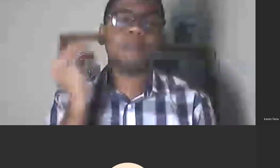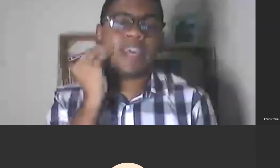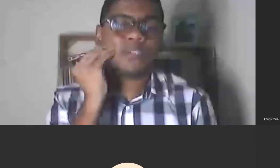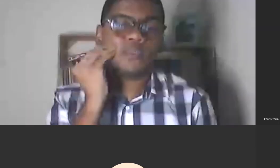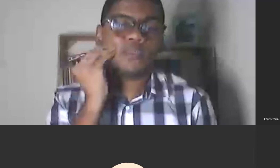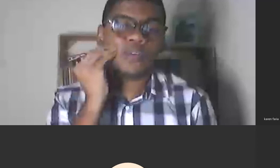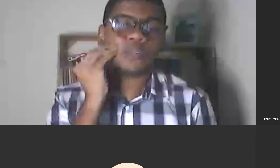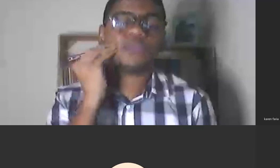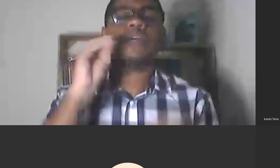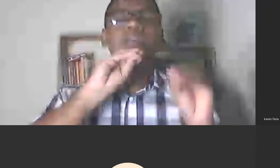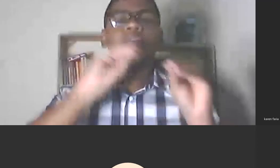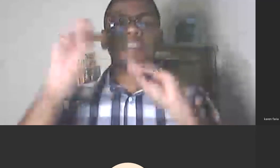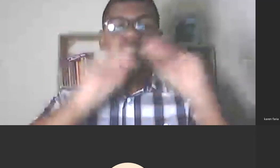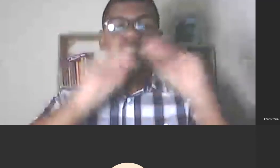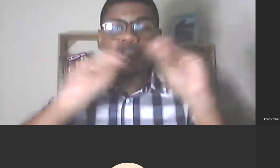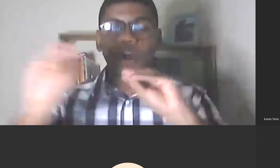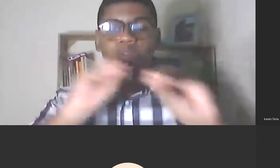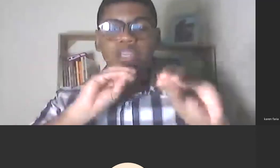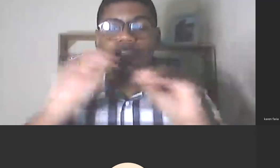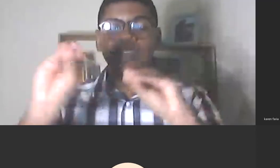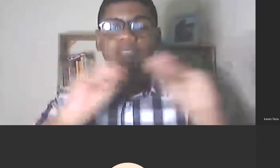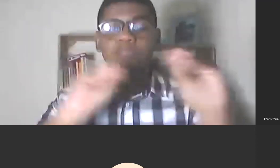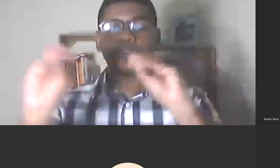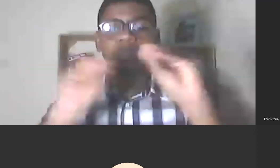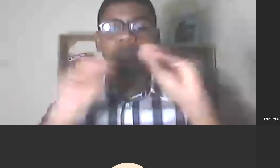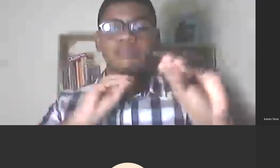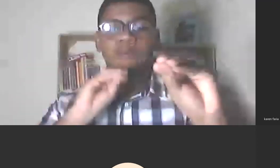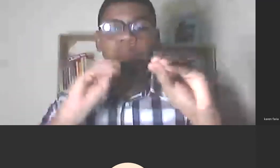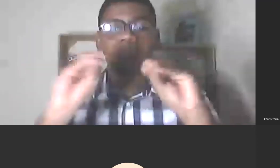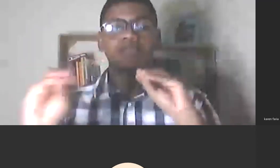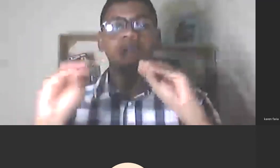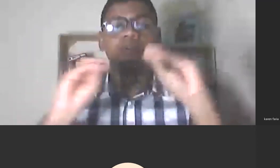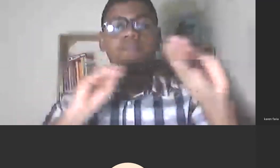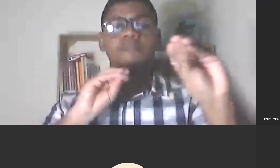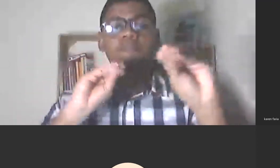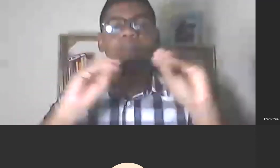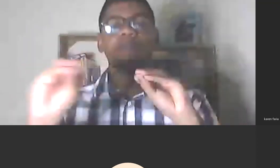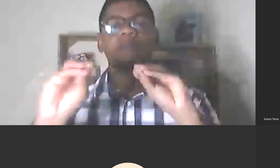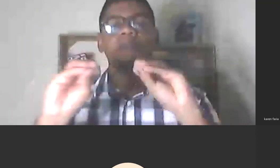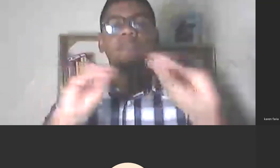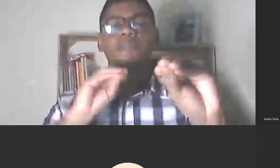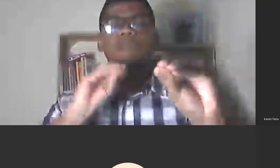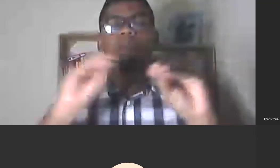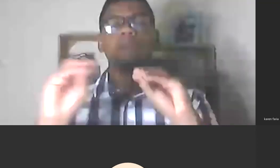posso fazer, ó, um beijo no rosto e já jogo na direção das pessoas a mão, tá? Ó.